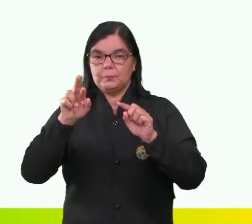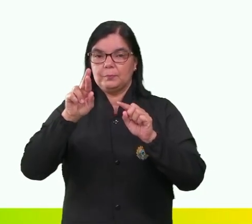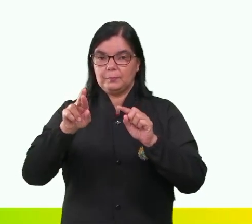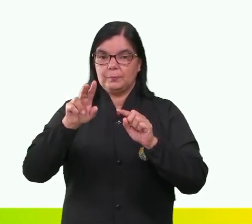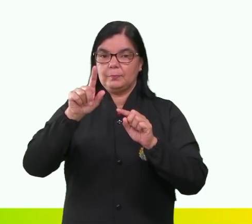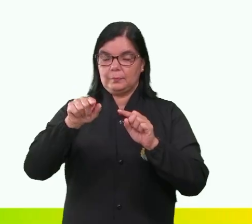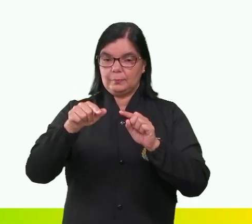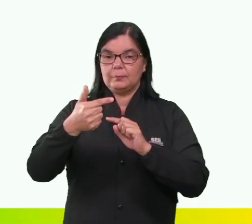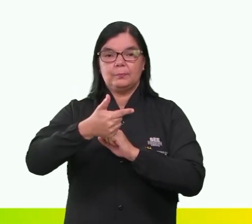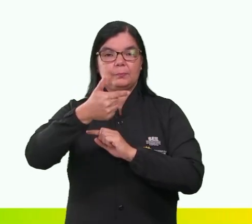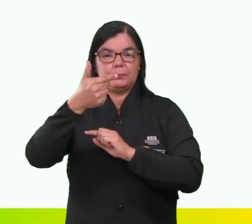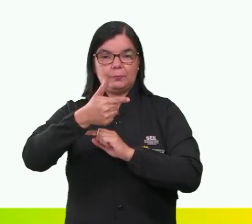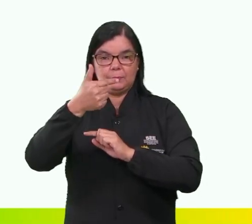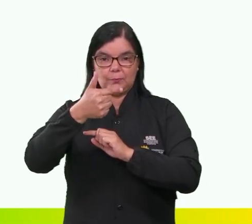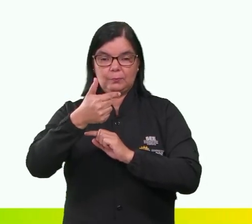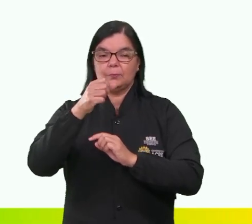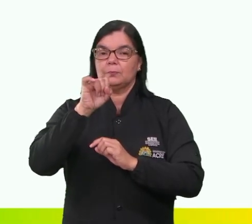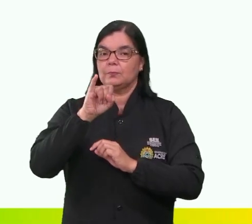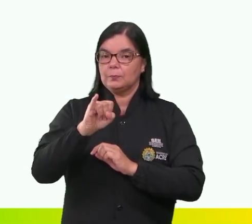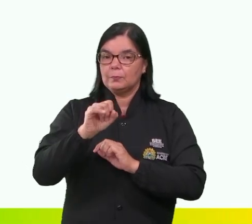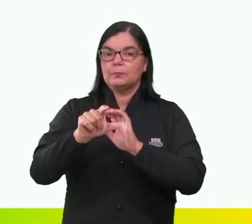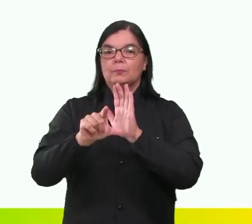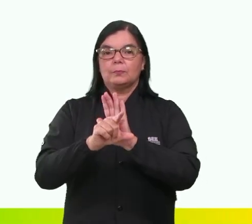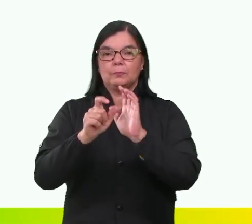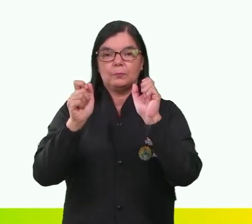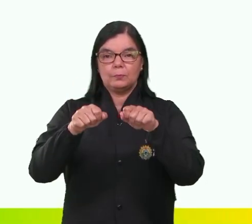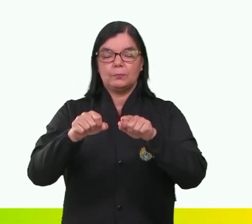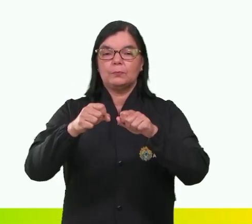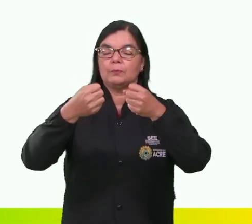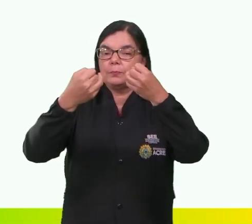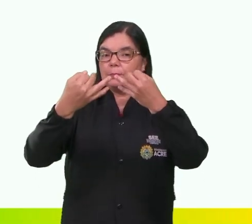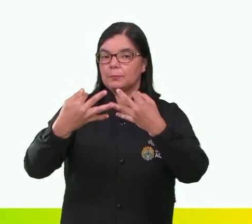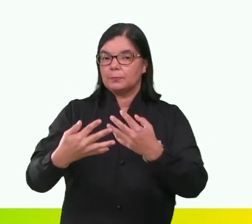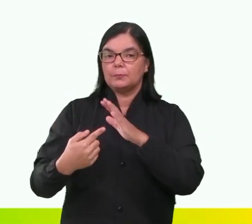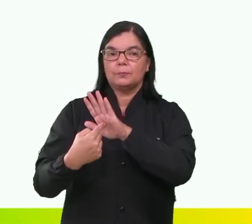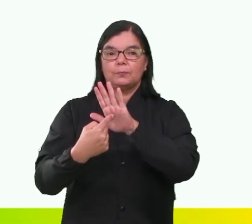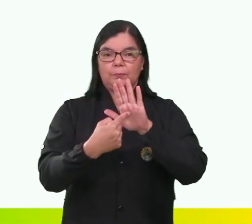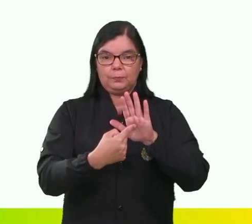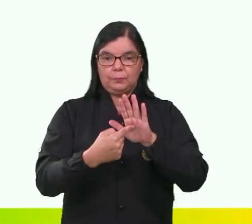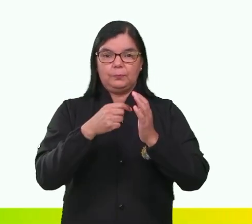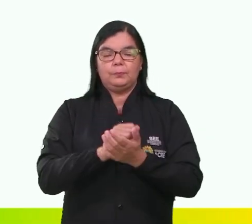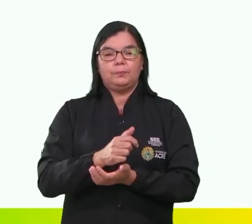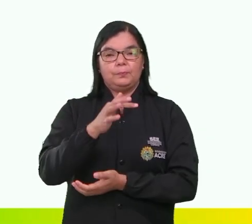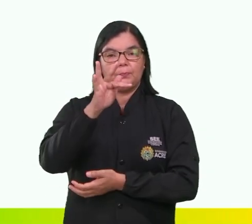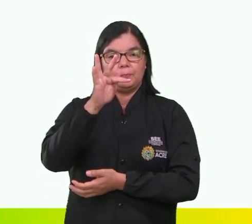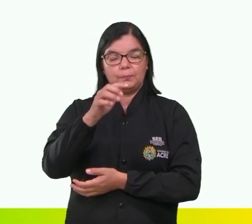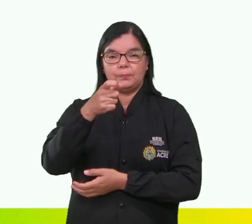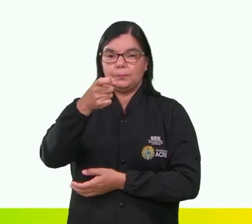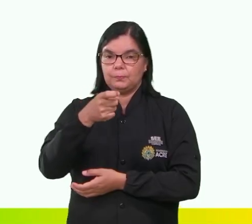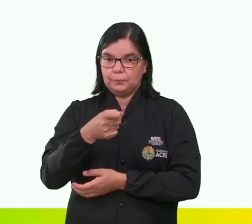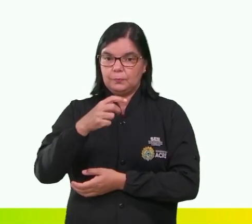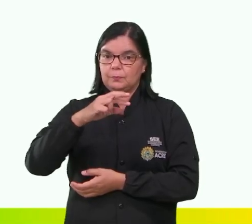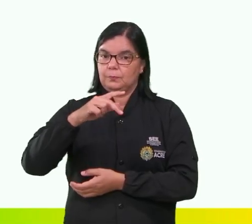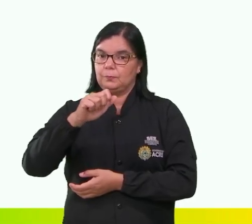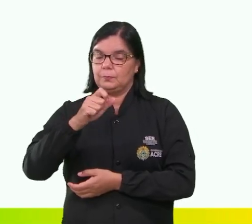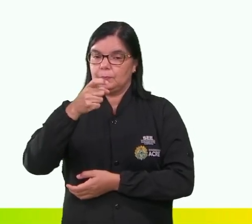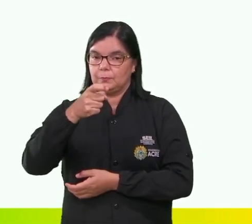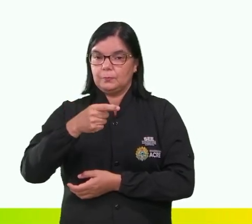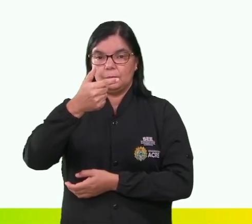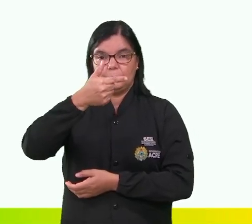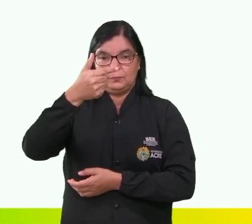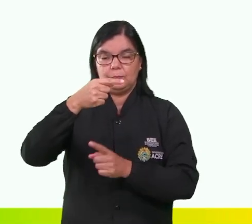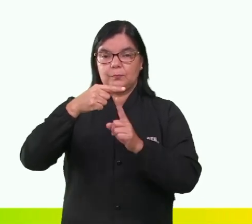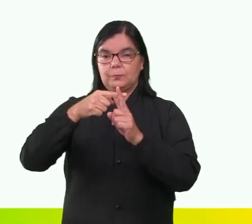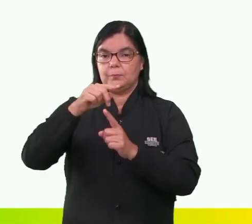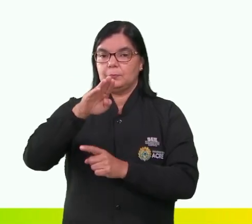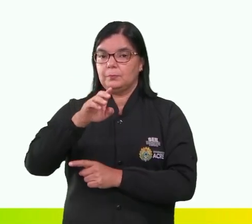dita quadrática se a sua lei puder ser expressa como f de x igual a ax quadrado